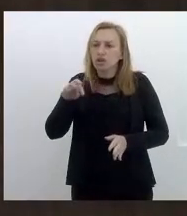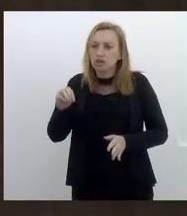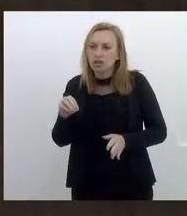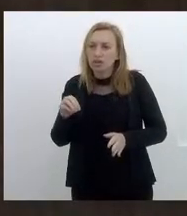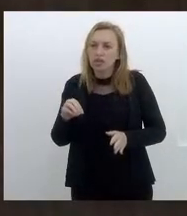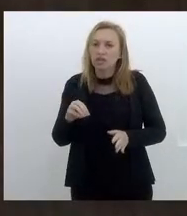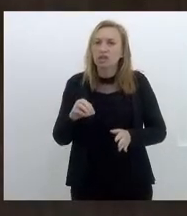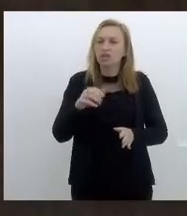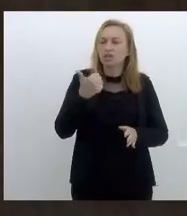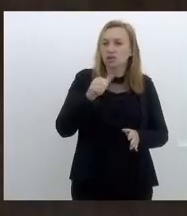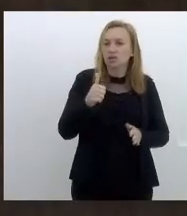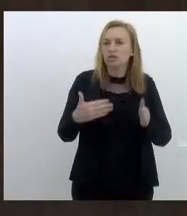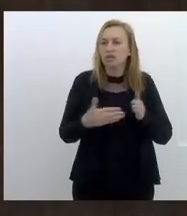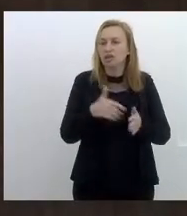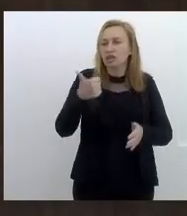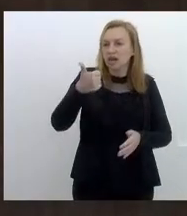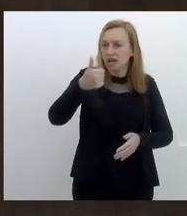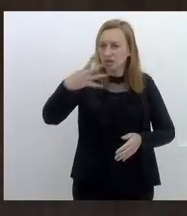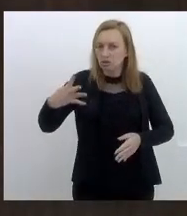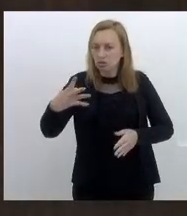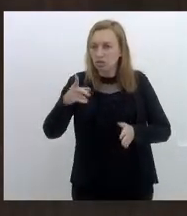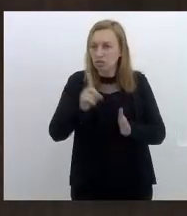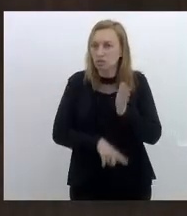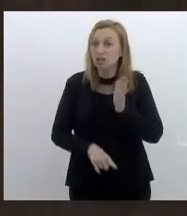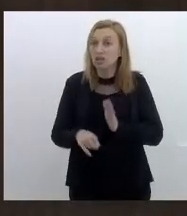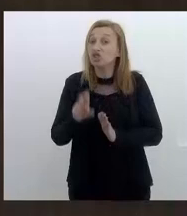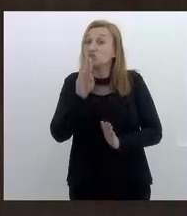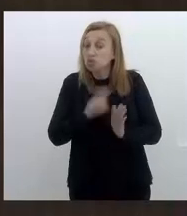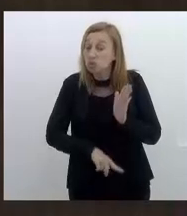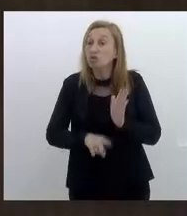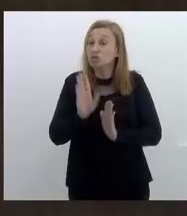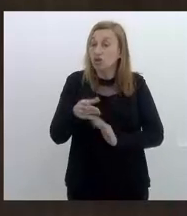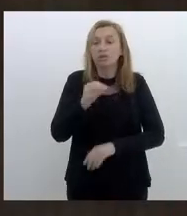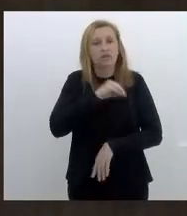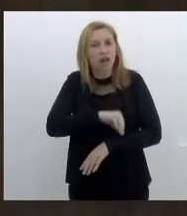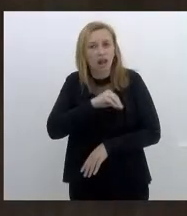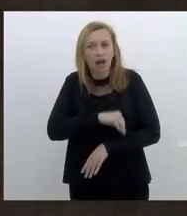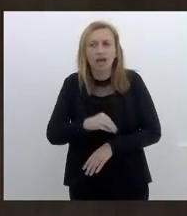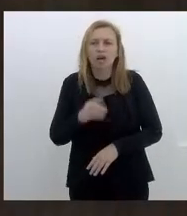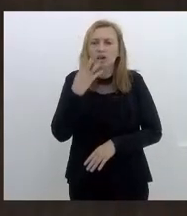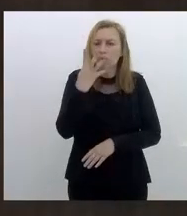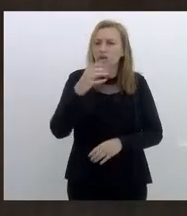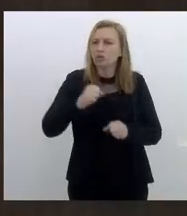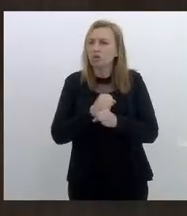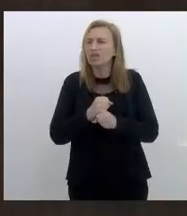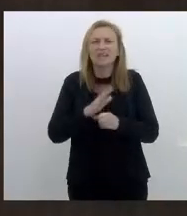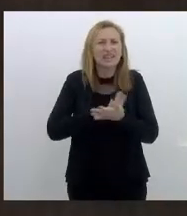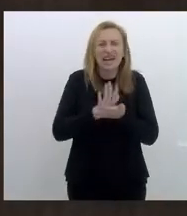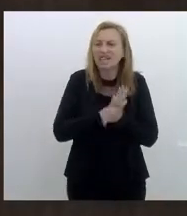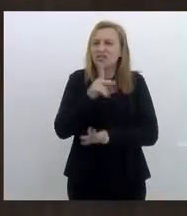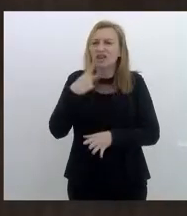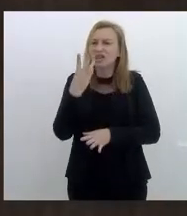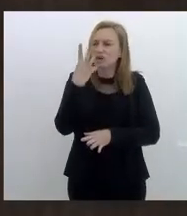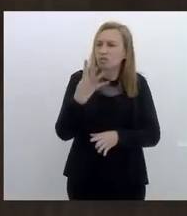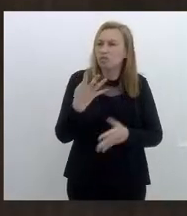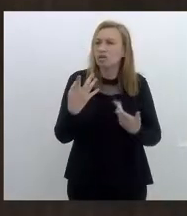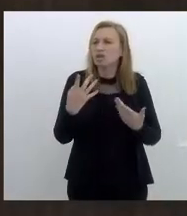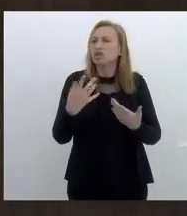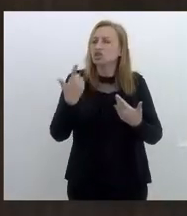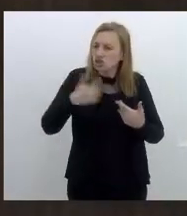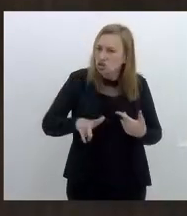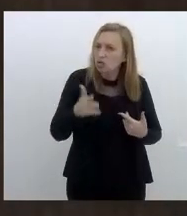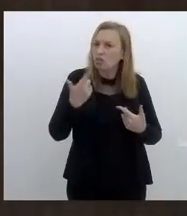de 11 para 14 importante na verdade uma redução de salário há quatro anos e a gente nada de está sendo levado em consideração Conde de novo